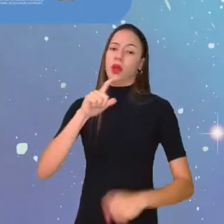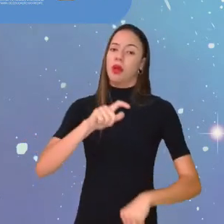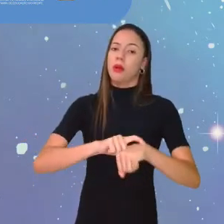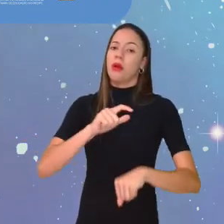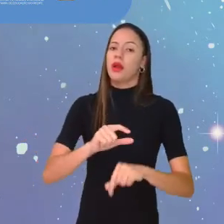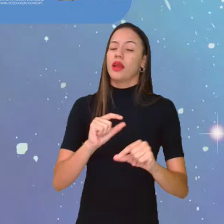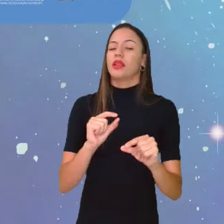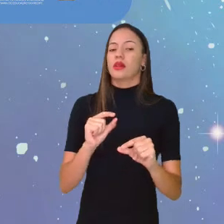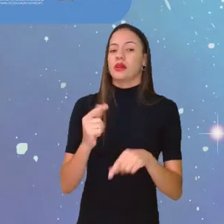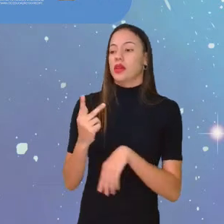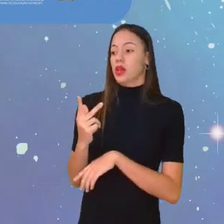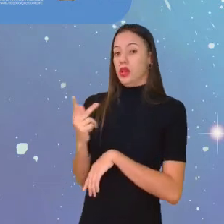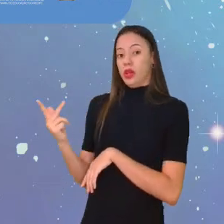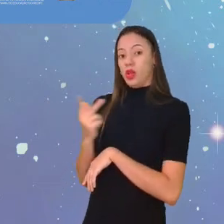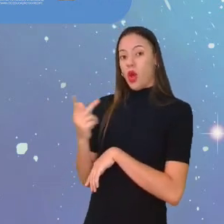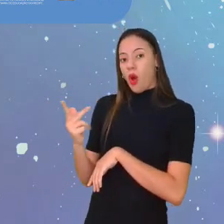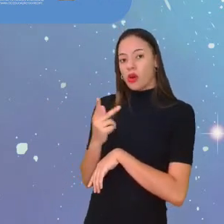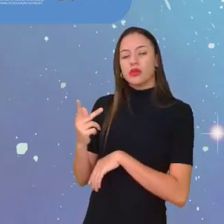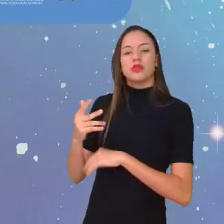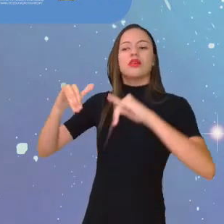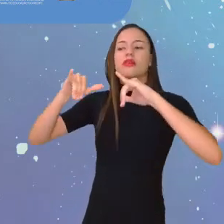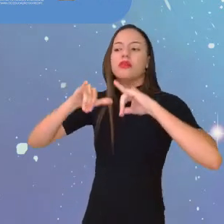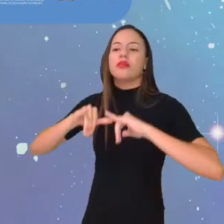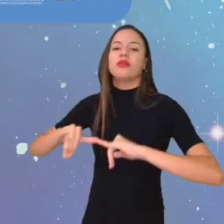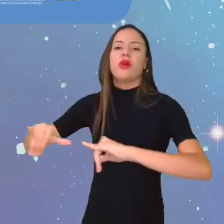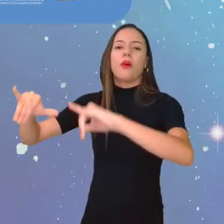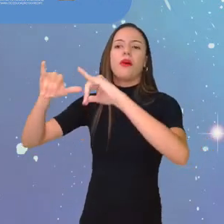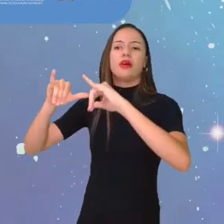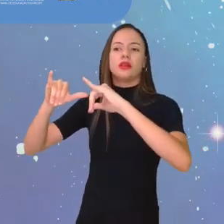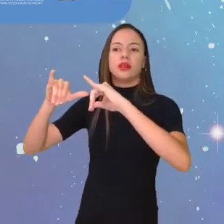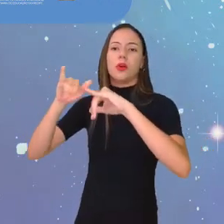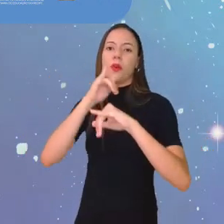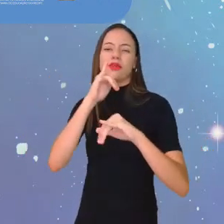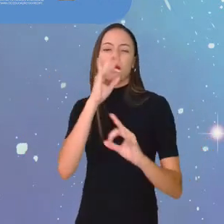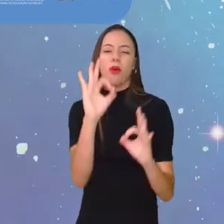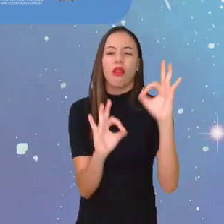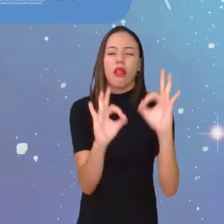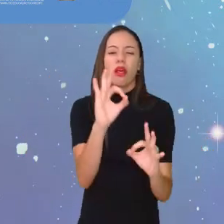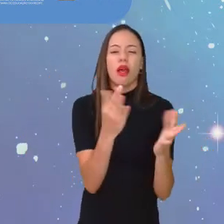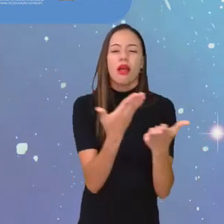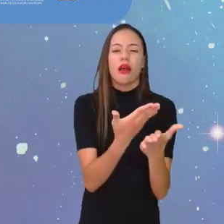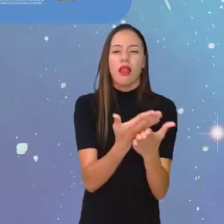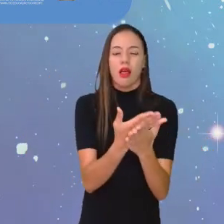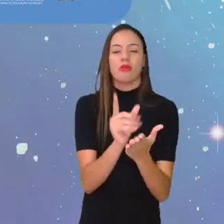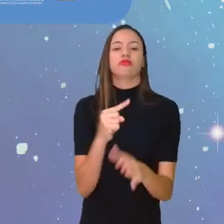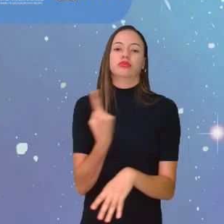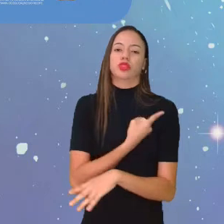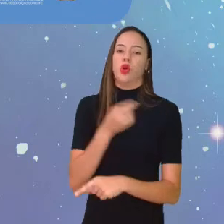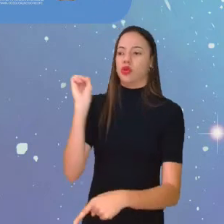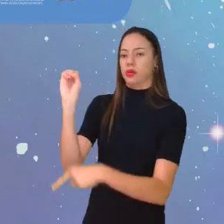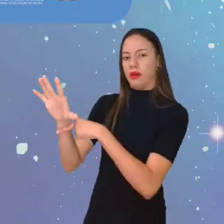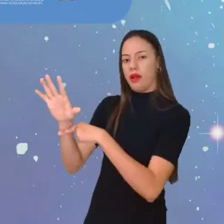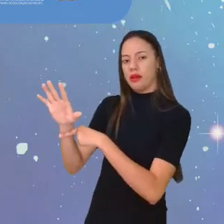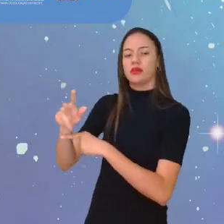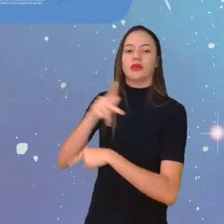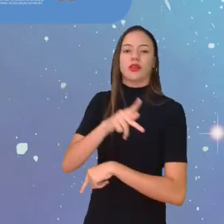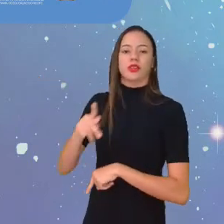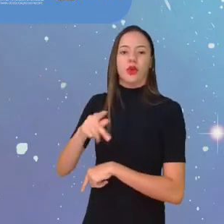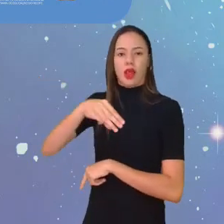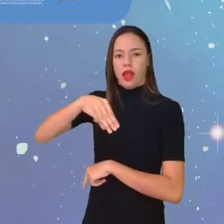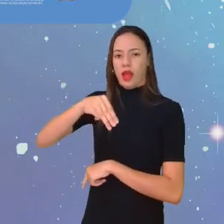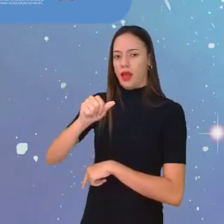e mandou essas informações no planejamento da aula, né? Então a gente manda lá para a professora Márcia, né,